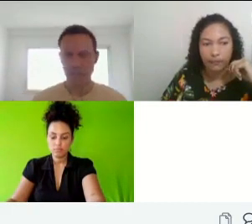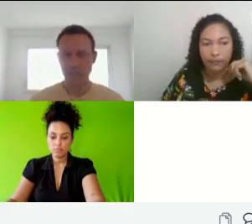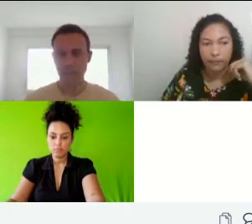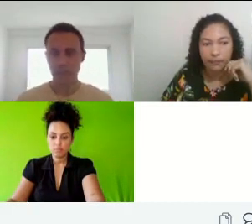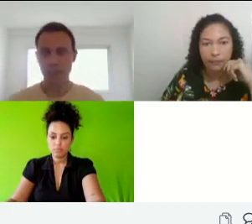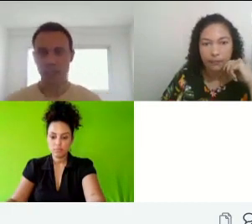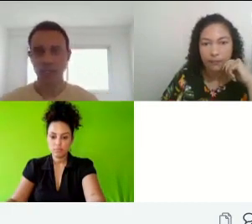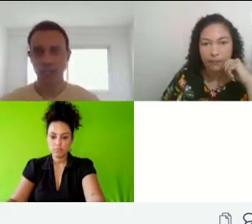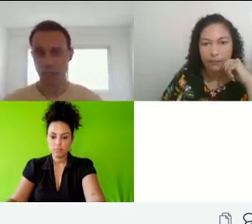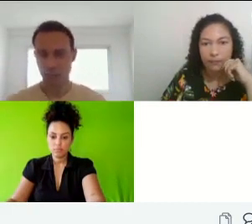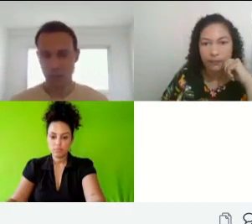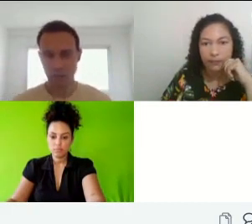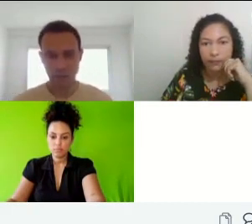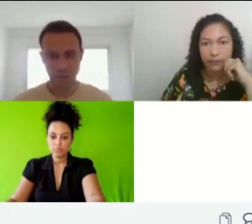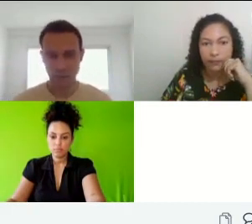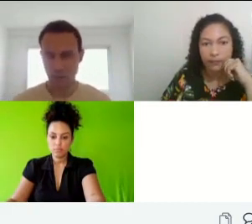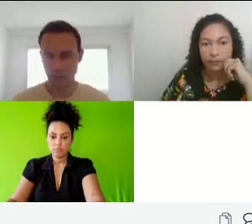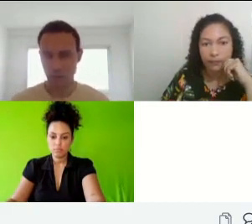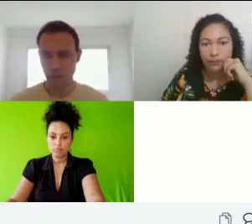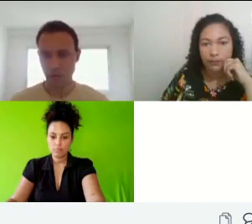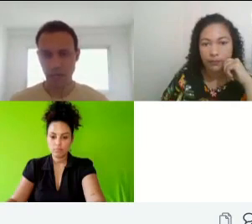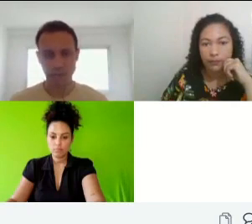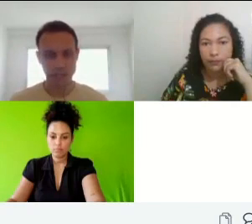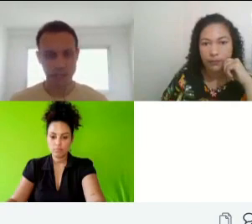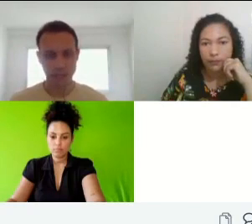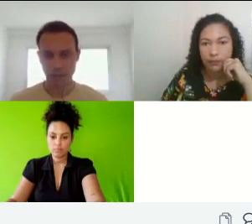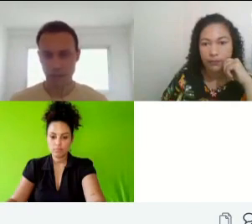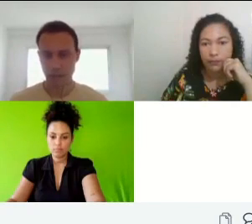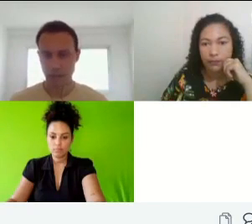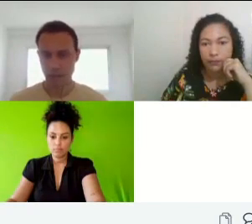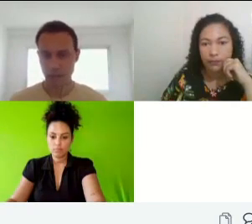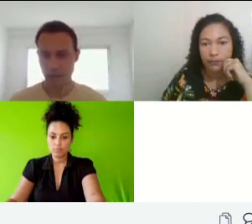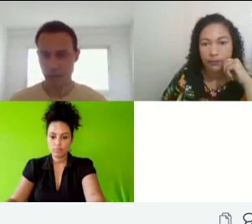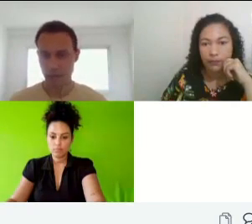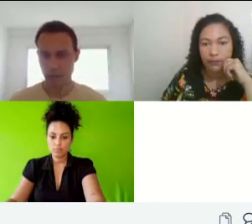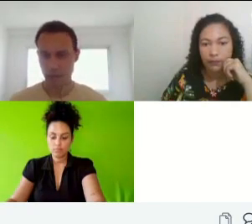Eu vou desabilitando aqui, Angélica, o web, tá?